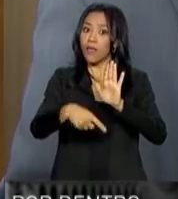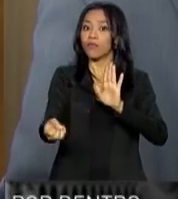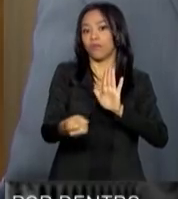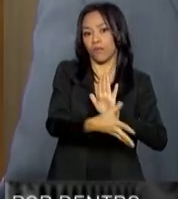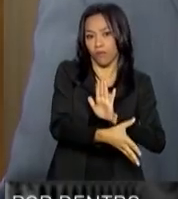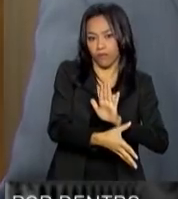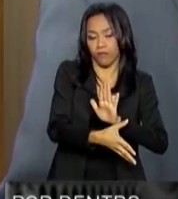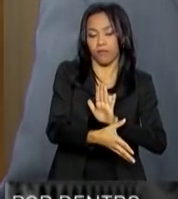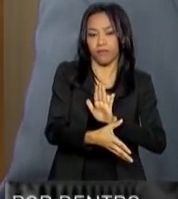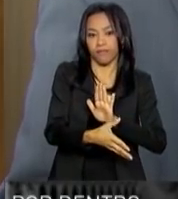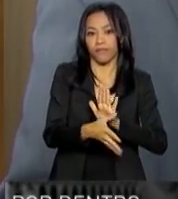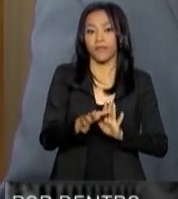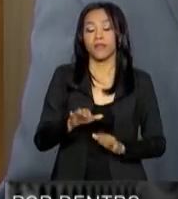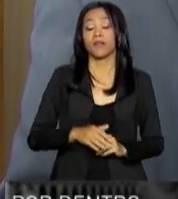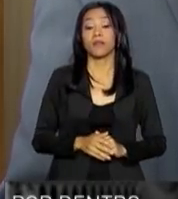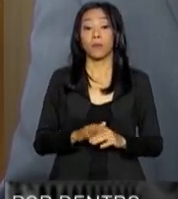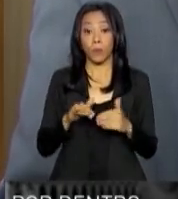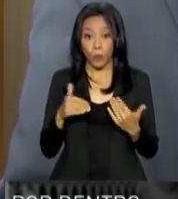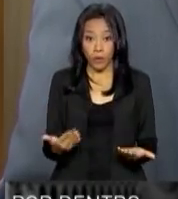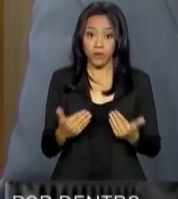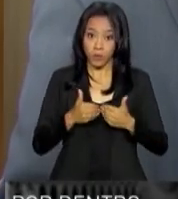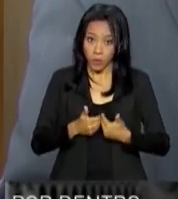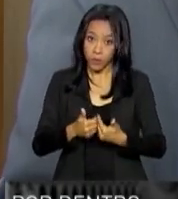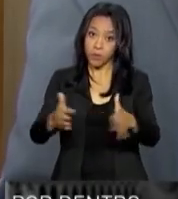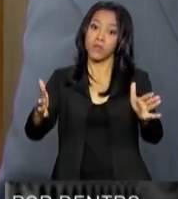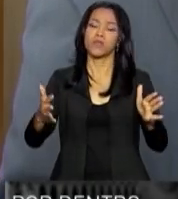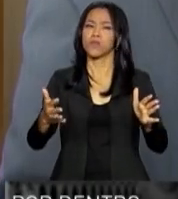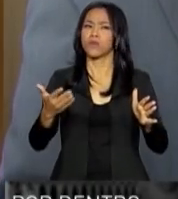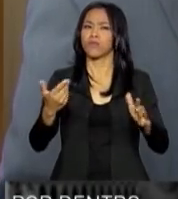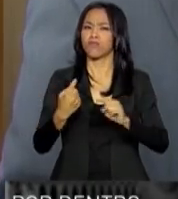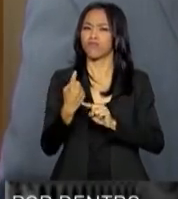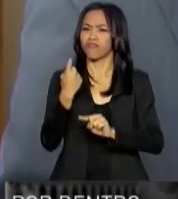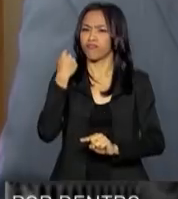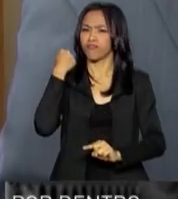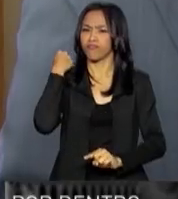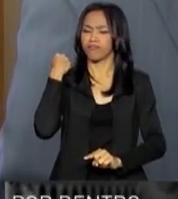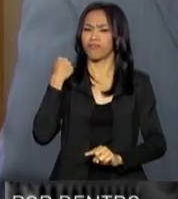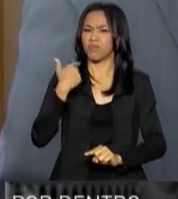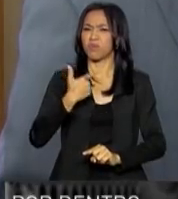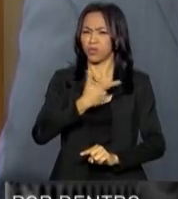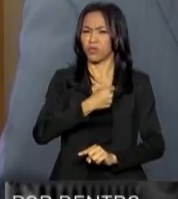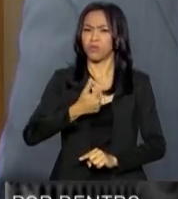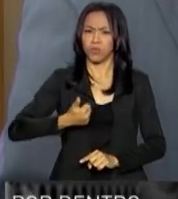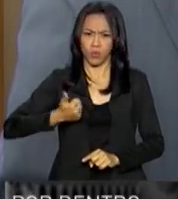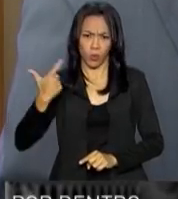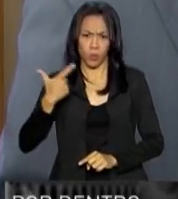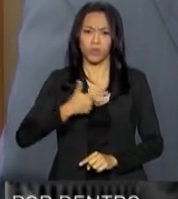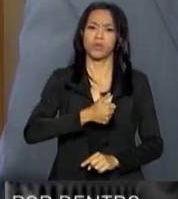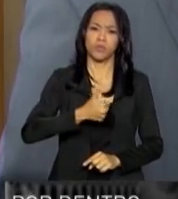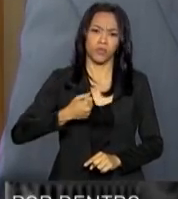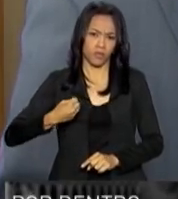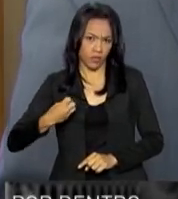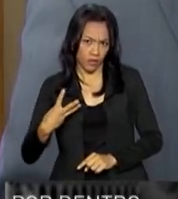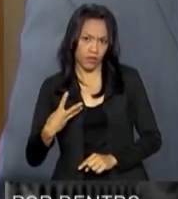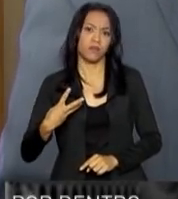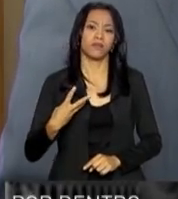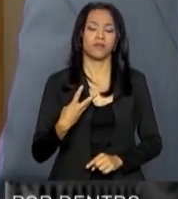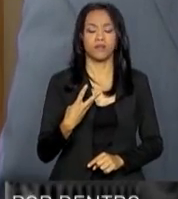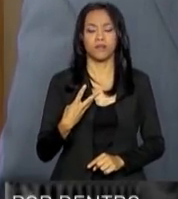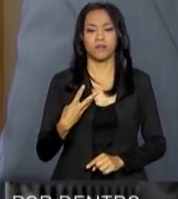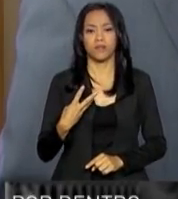quando ela entrou em vigor a partir de 2011 2012 e 2013 nós começamos a fazer o processo de projeto